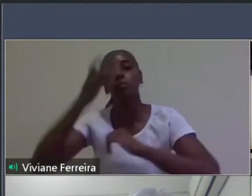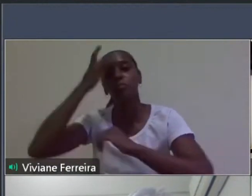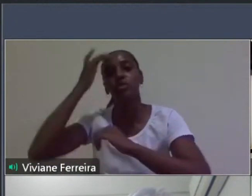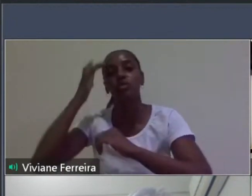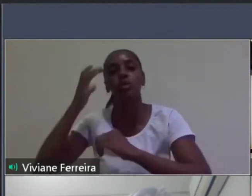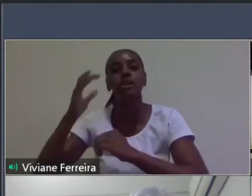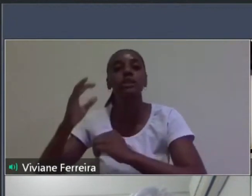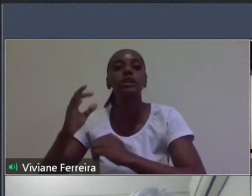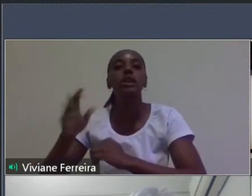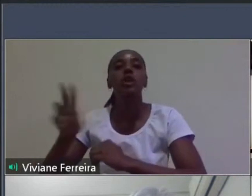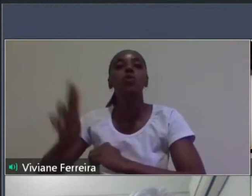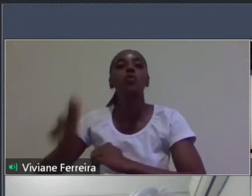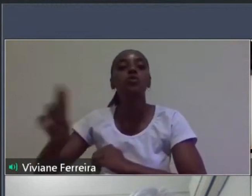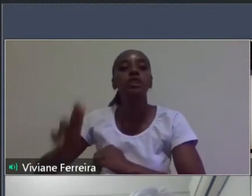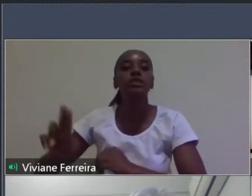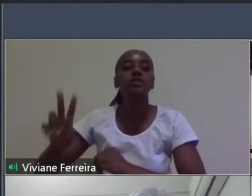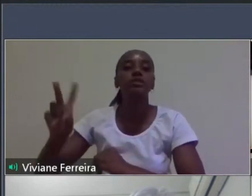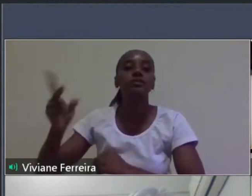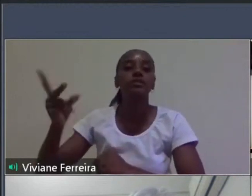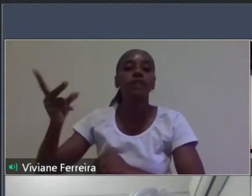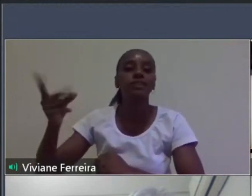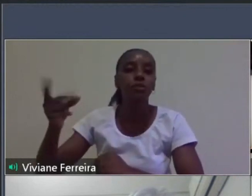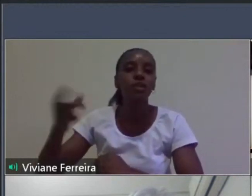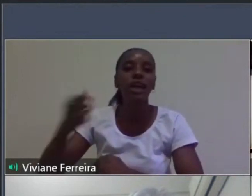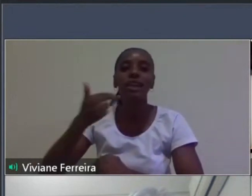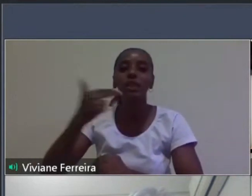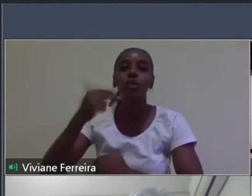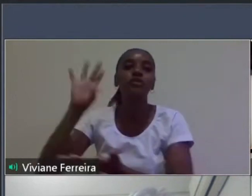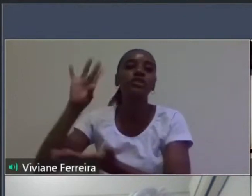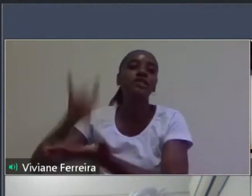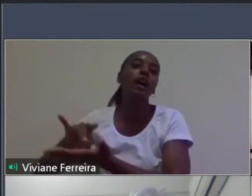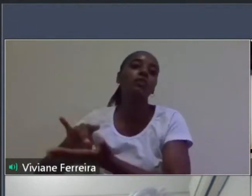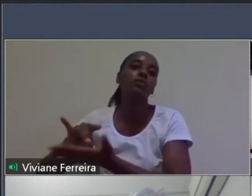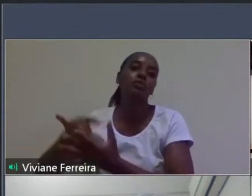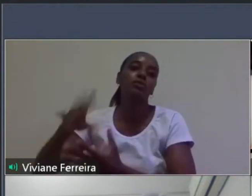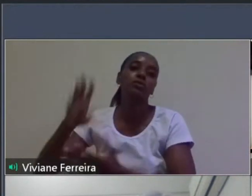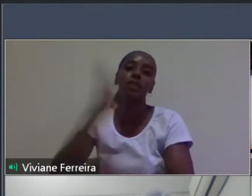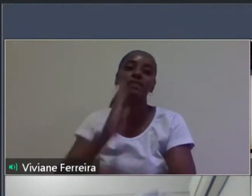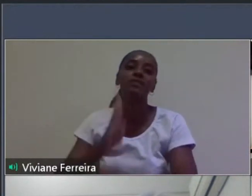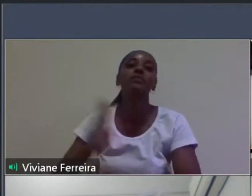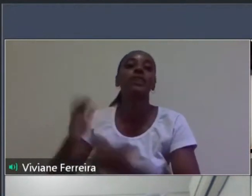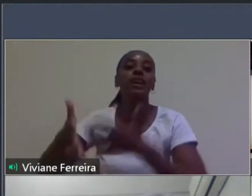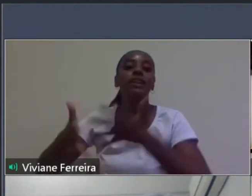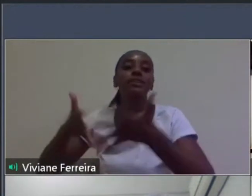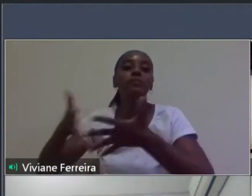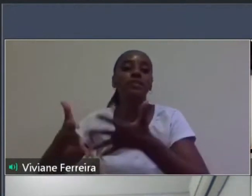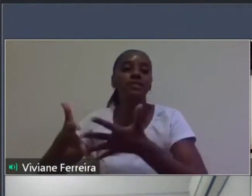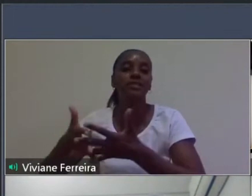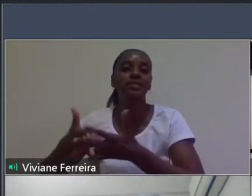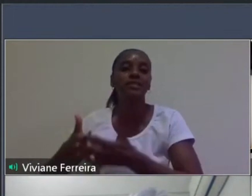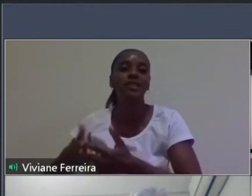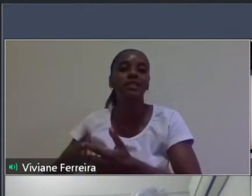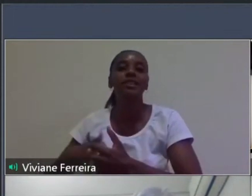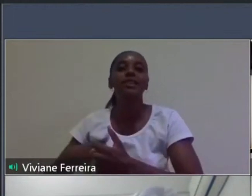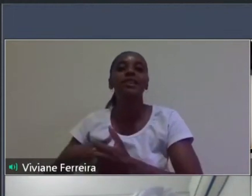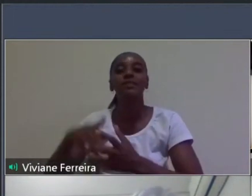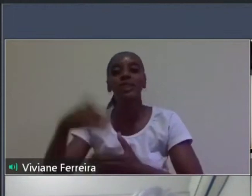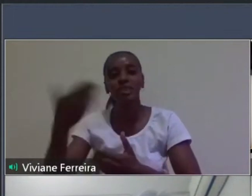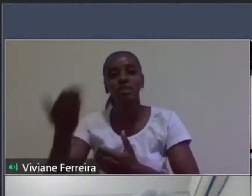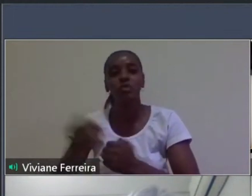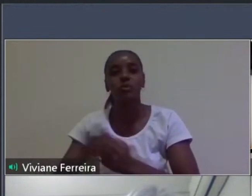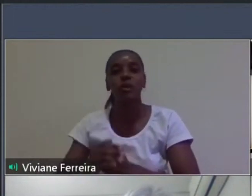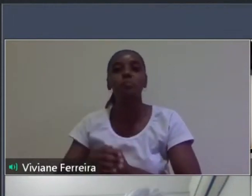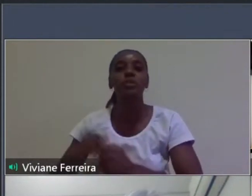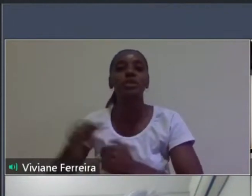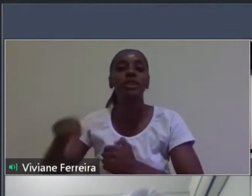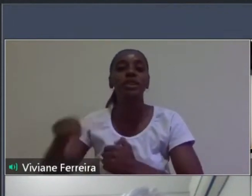comunicar com uma pessoa que usa da segunda língua oficial no Brasil, que é a Libras, né? Então